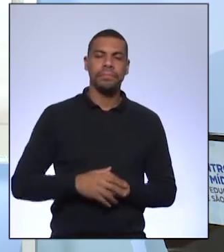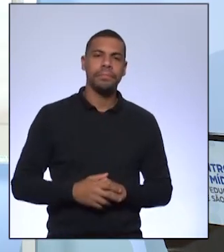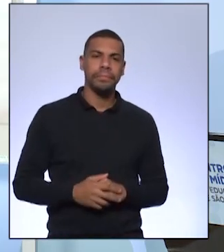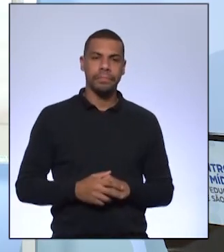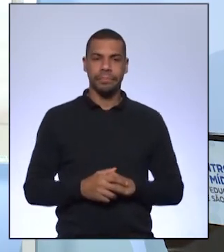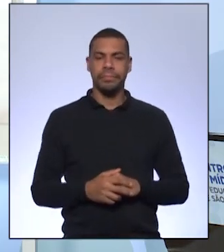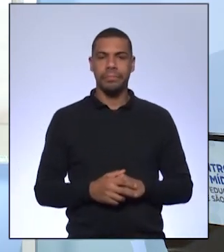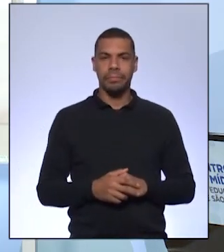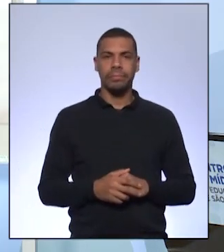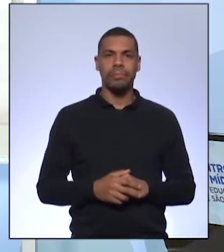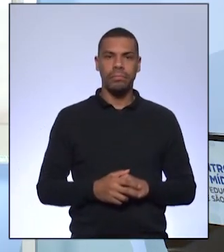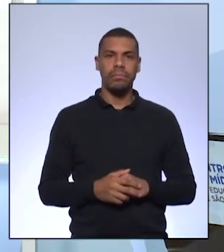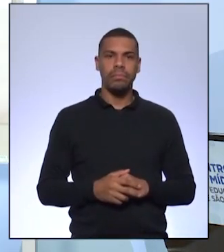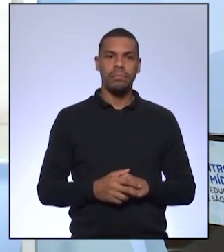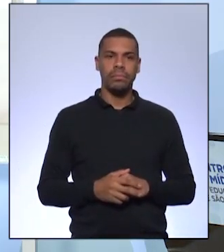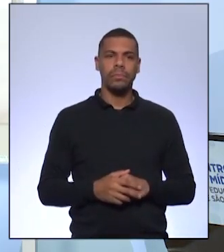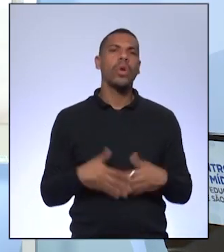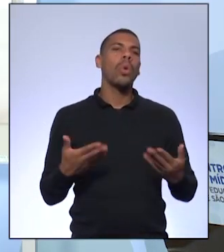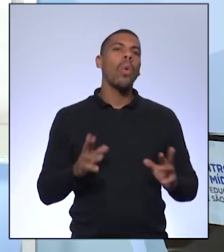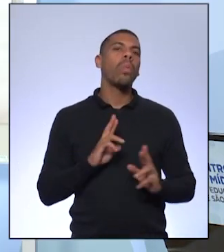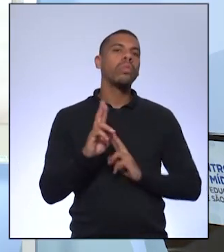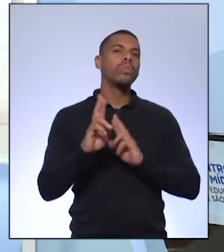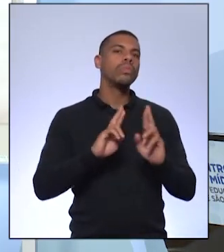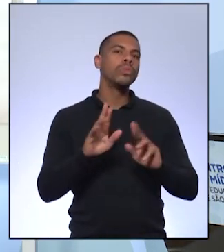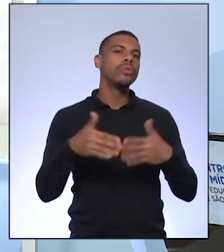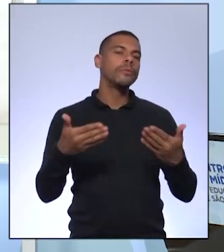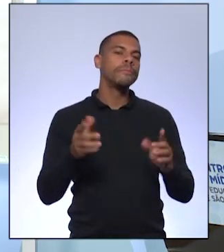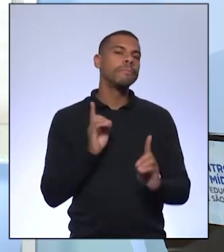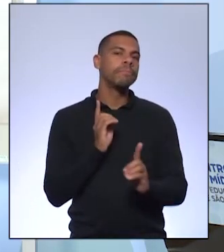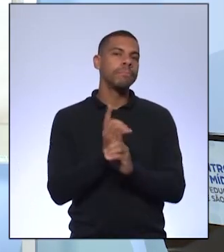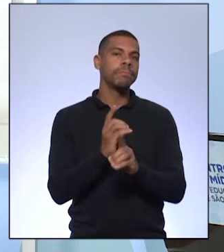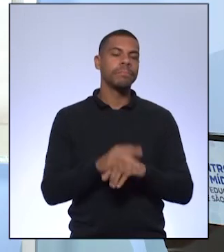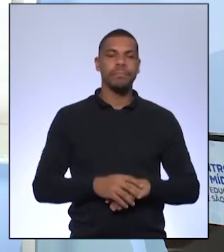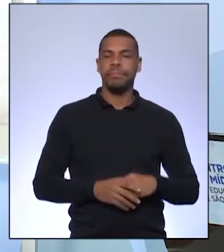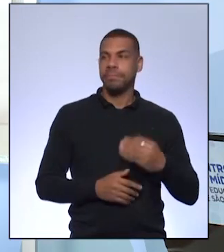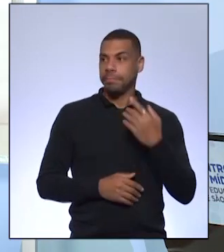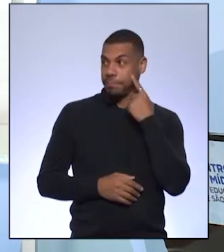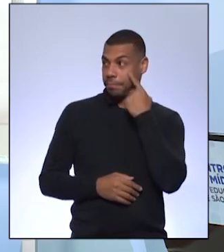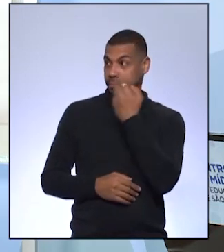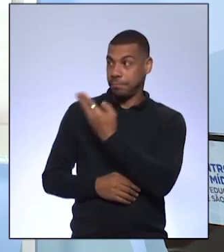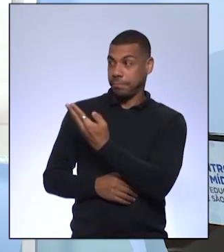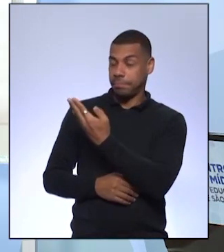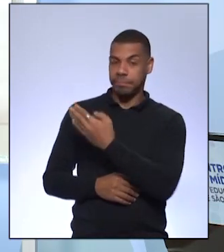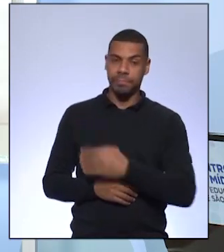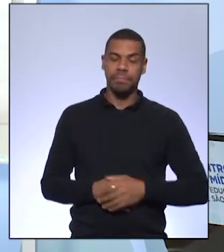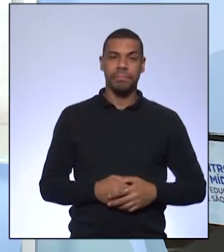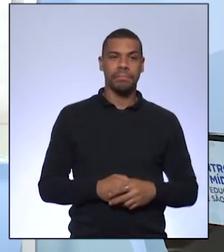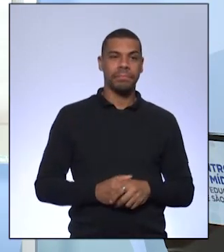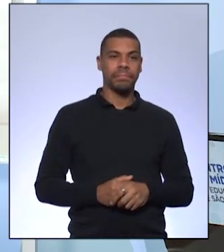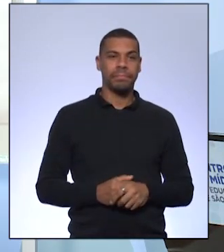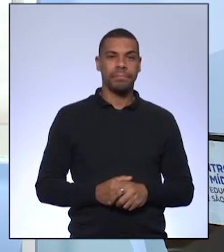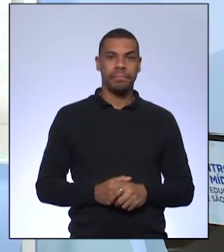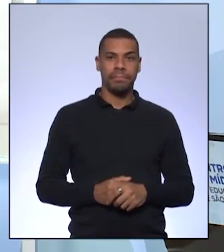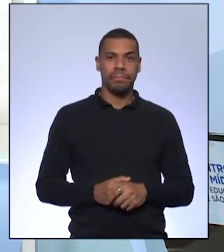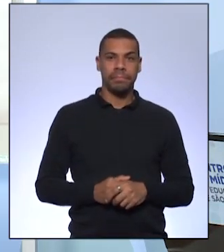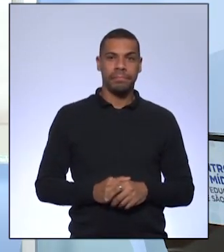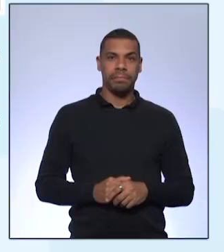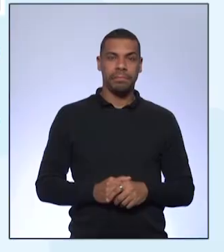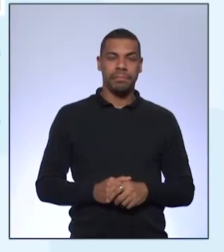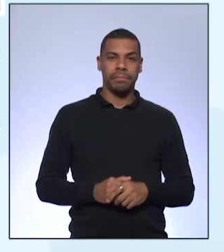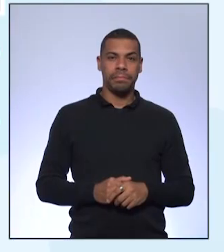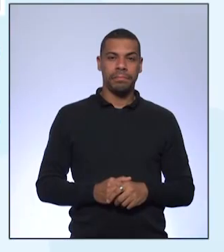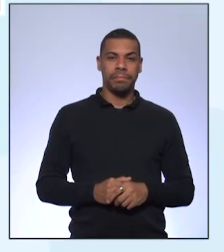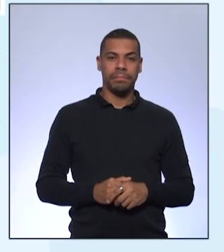aqui. Tudo bem? Então, qual é a conclusão que a gente chega, então? Vamos montar a estrutura para vocês? Olha